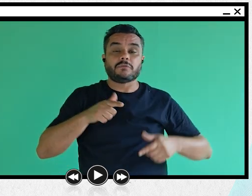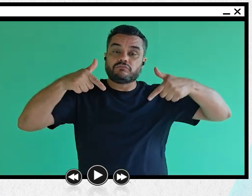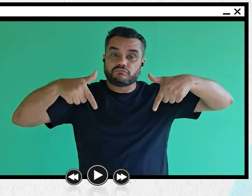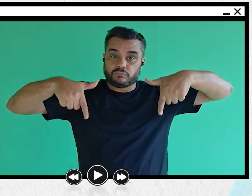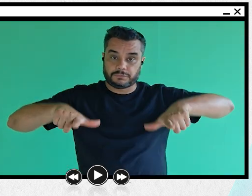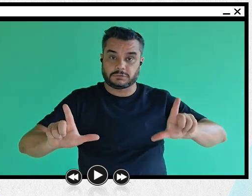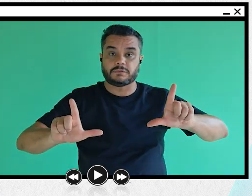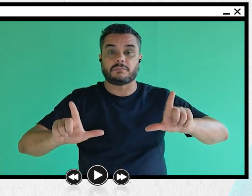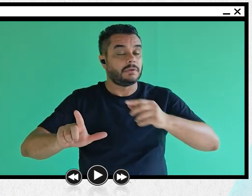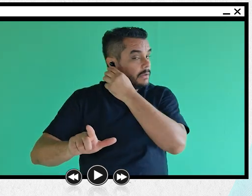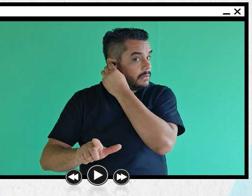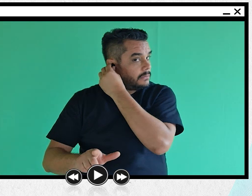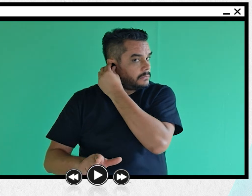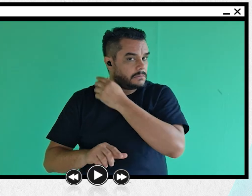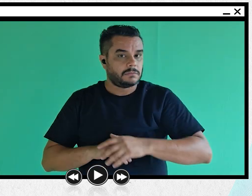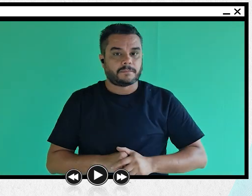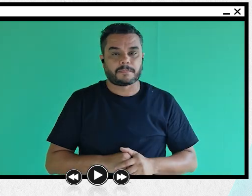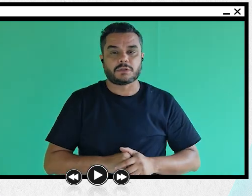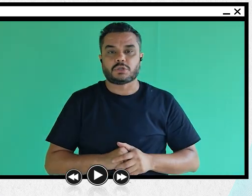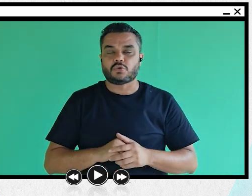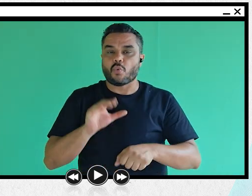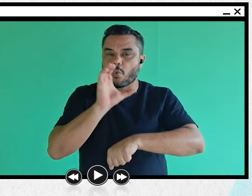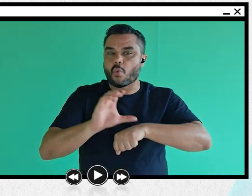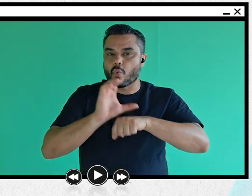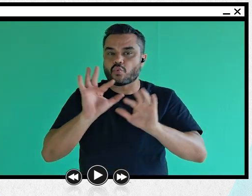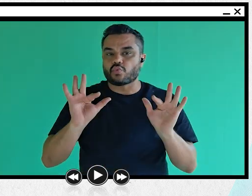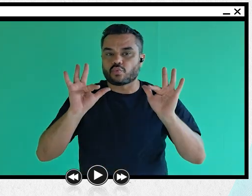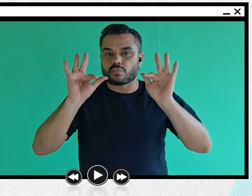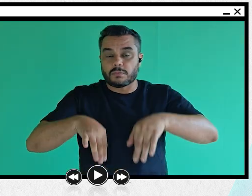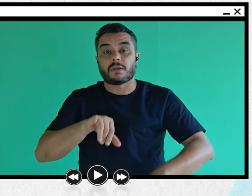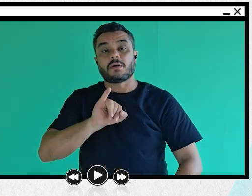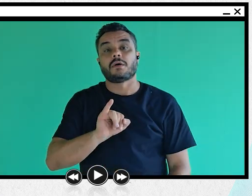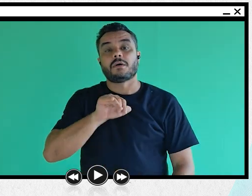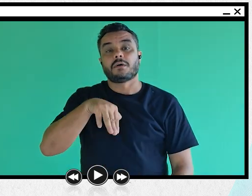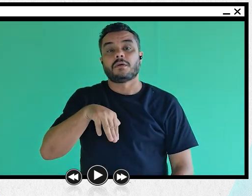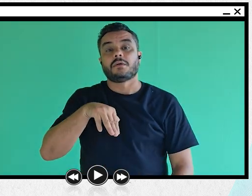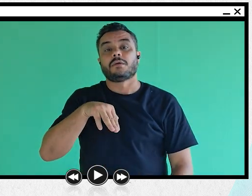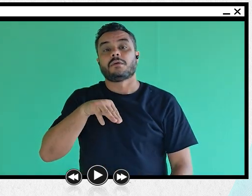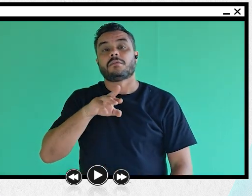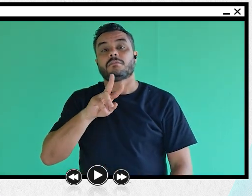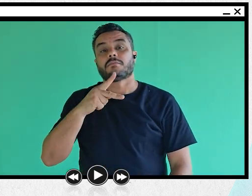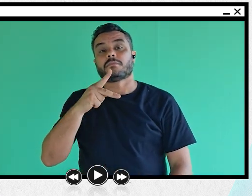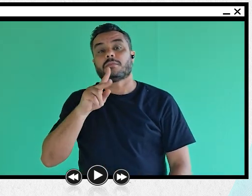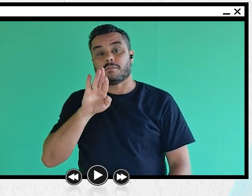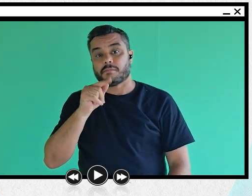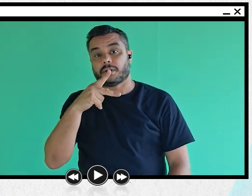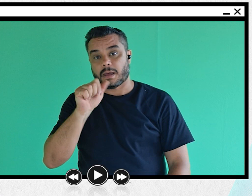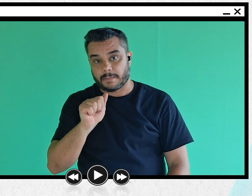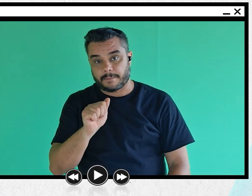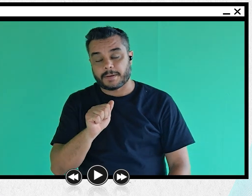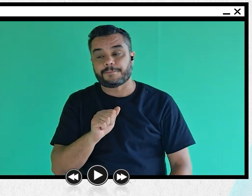você consegue receber um certificado, né, de conclusão do curso emitido pela Embrapa, oficial. Então,